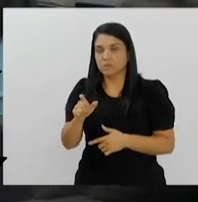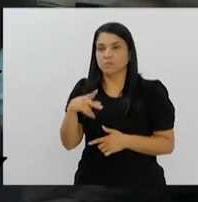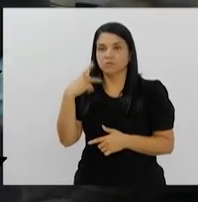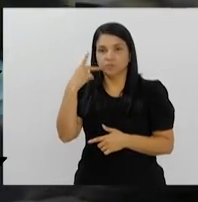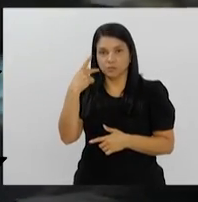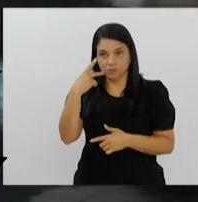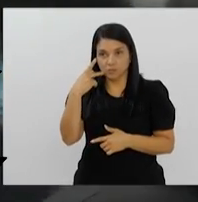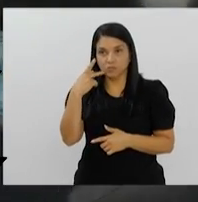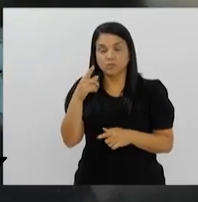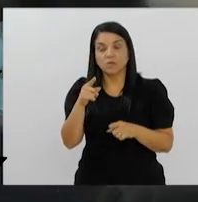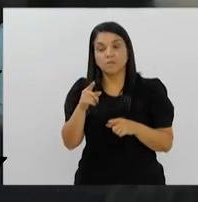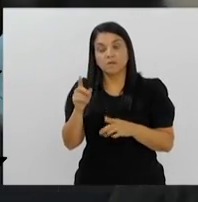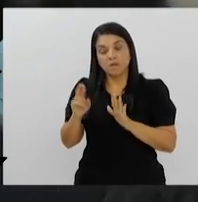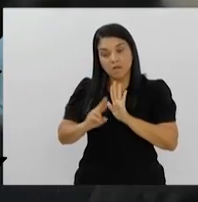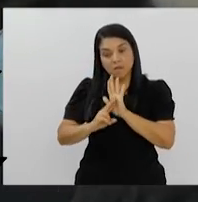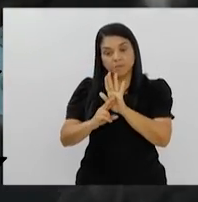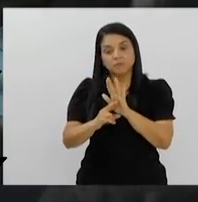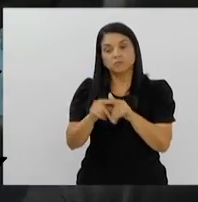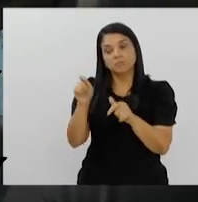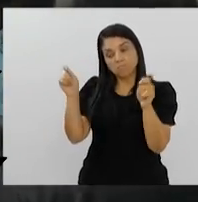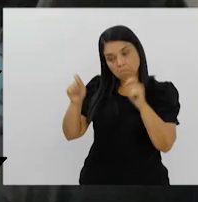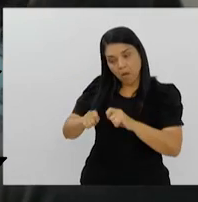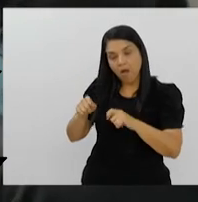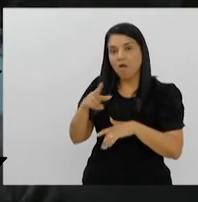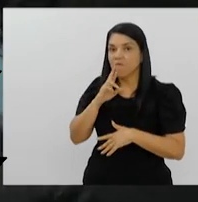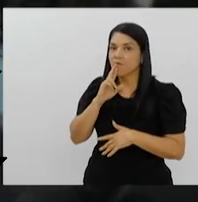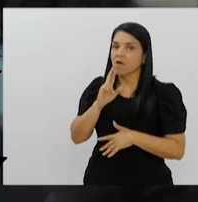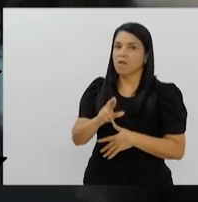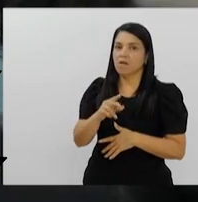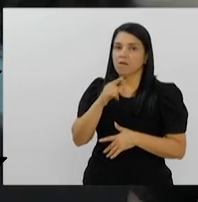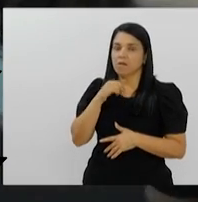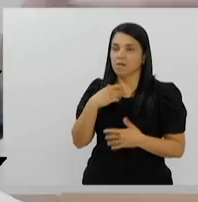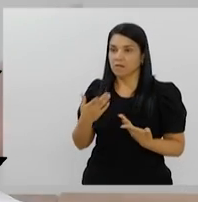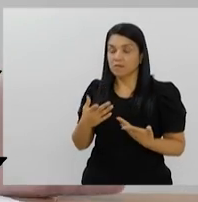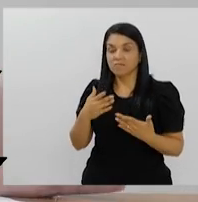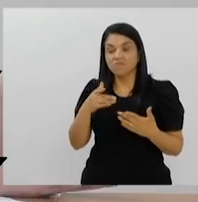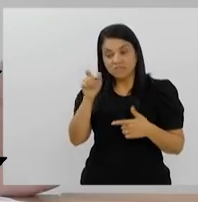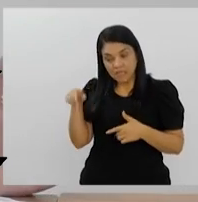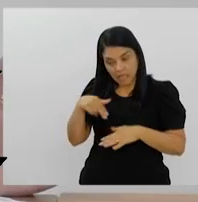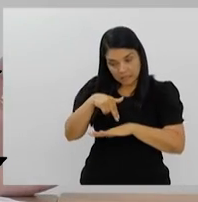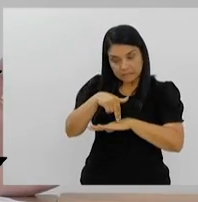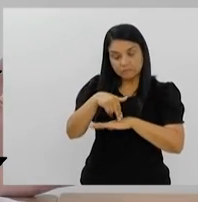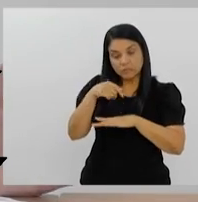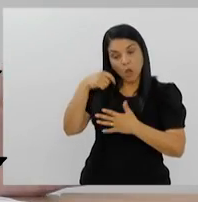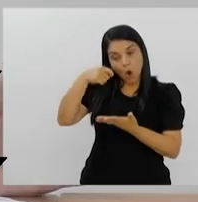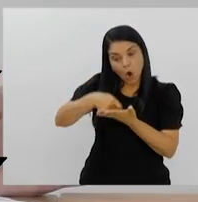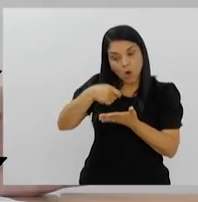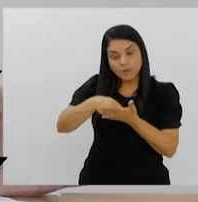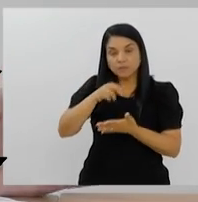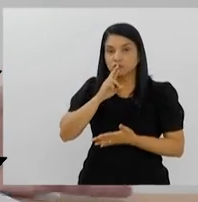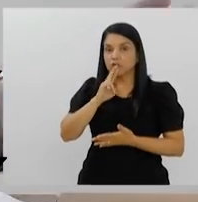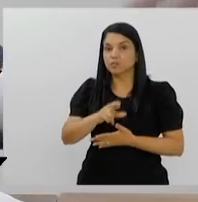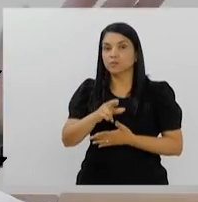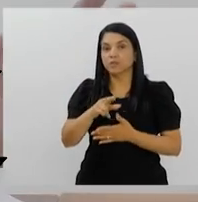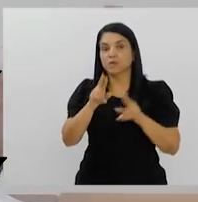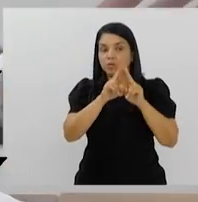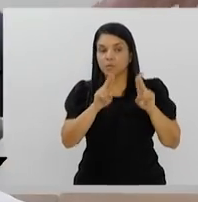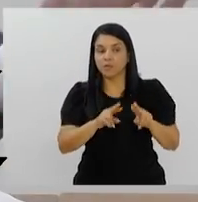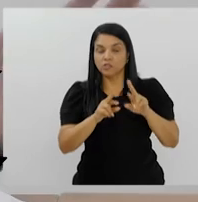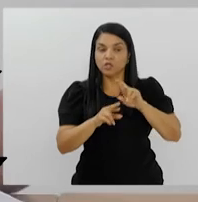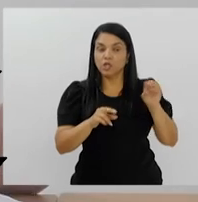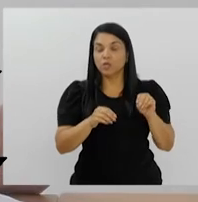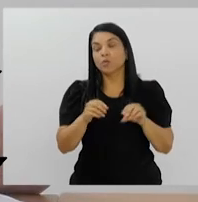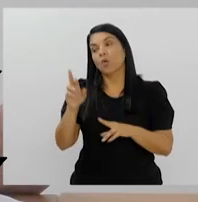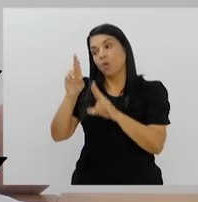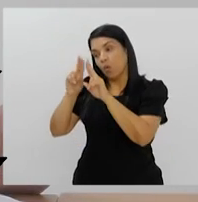representantes que pudessem falar uma vez que o senhor tá aqui o senhor tem obrigação de falar sobre qualquer setor da Unimed R da Unimed ferge ou então ficar em silêncio que é